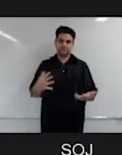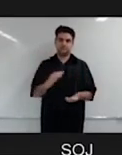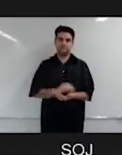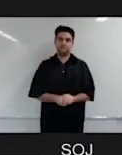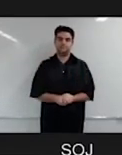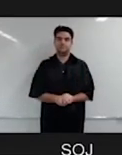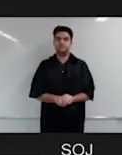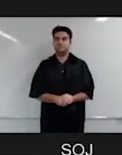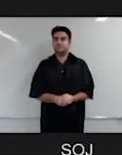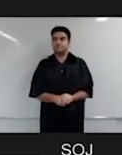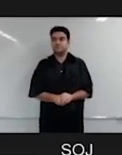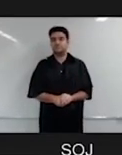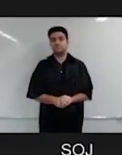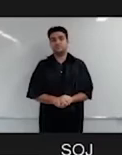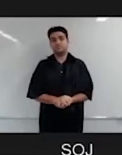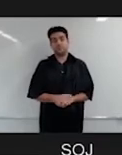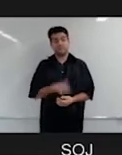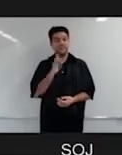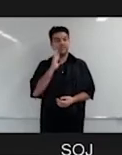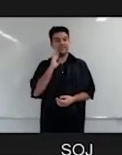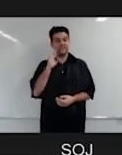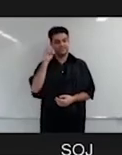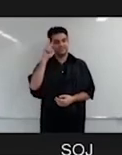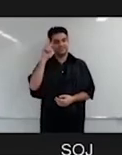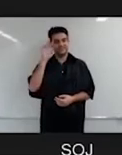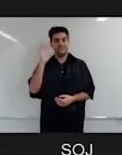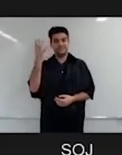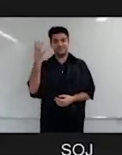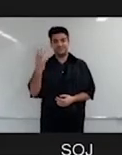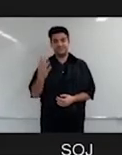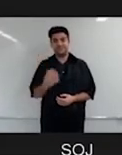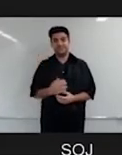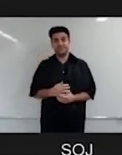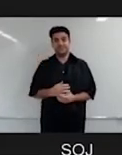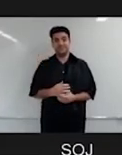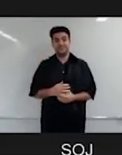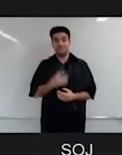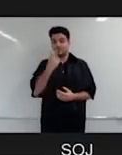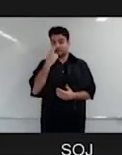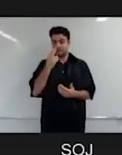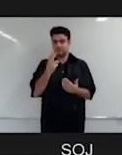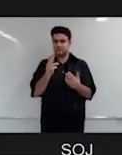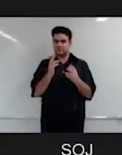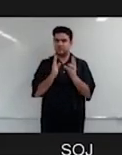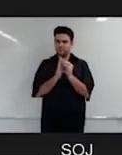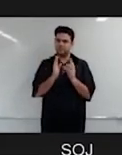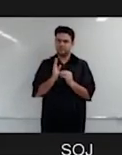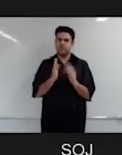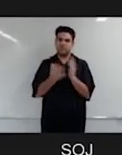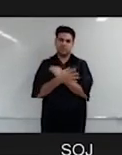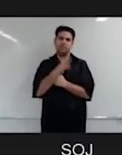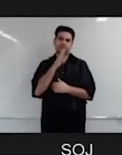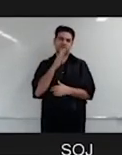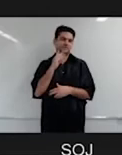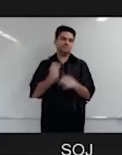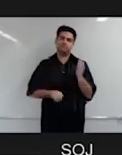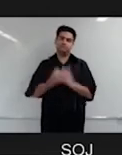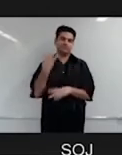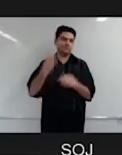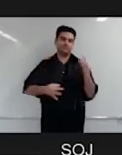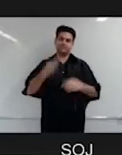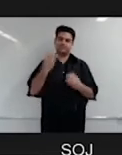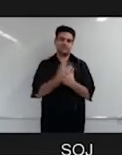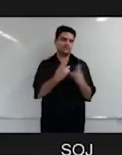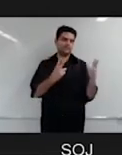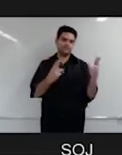lucros cessantes imposta a uma construtora que incluiu compradores no cadastro de inadimplentes, depois que eles pagaram uma parcela em valor